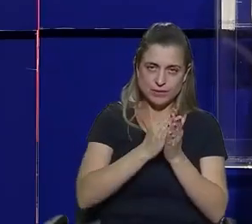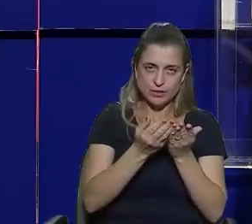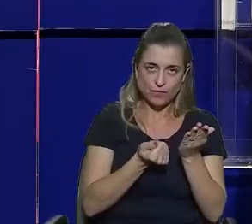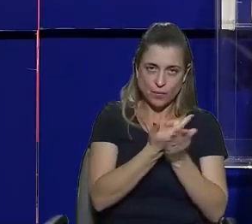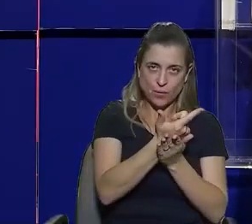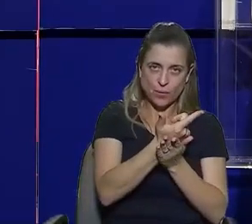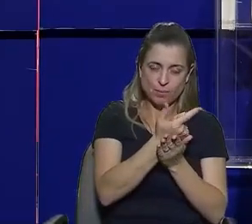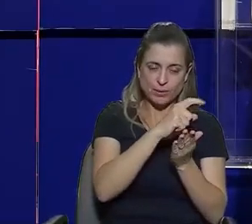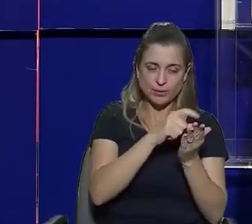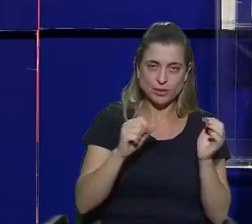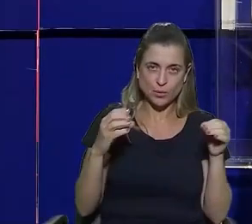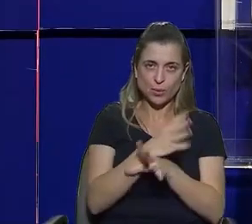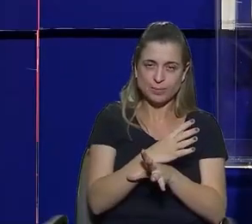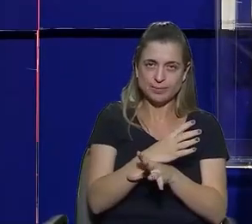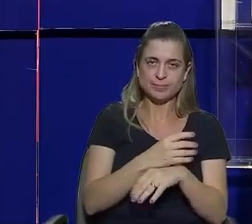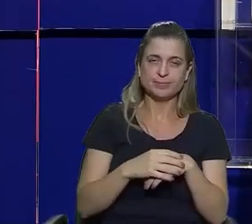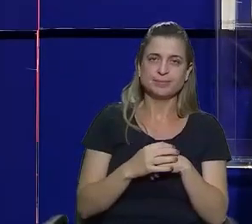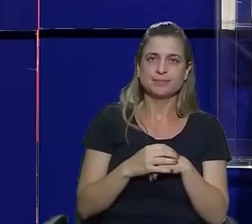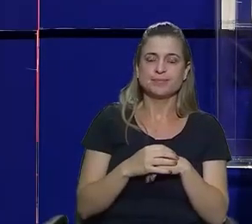trecho completo.